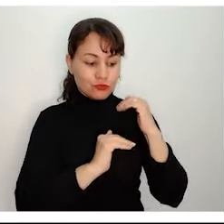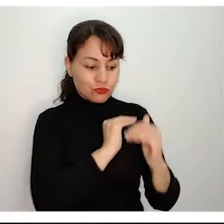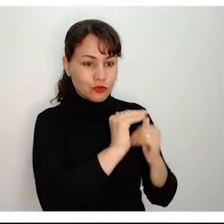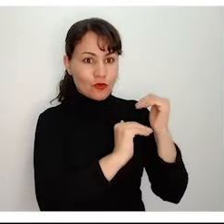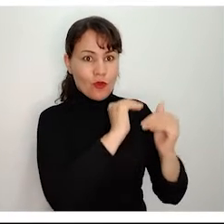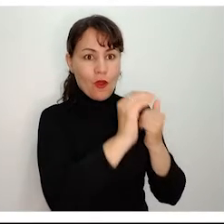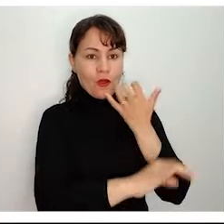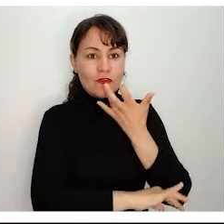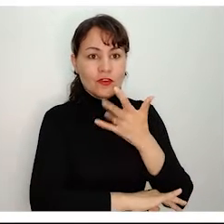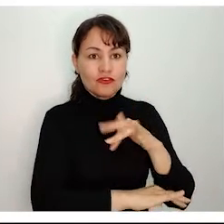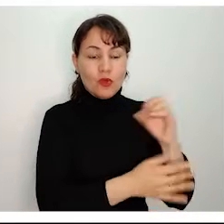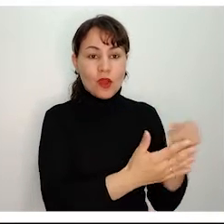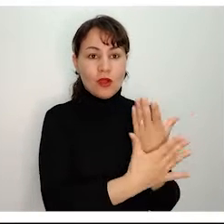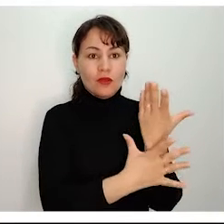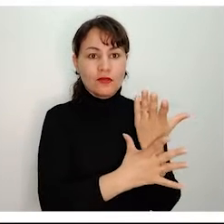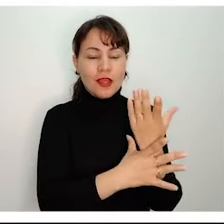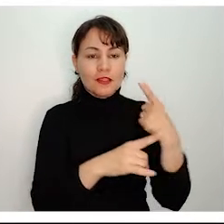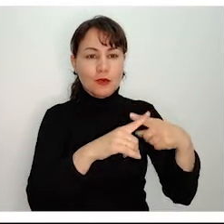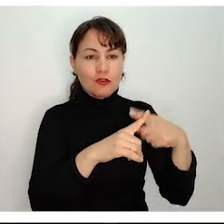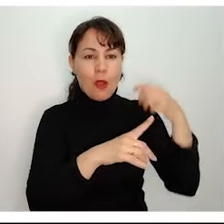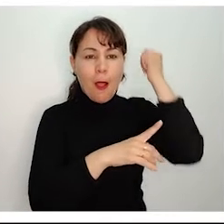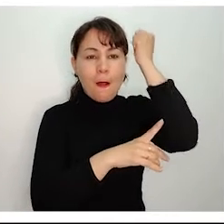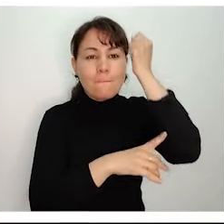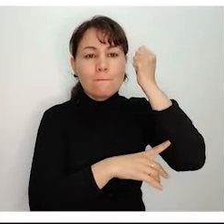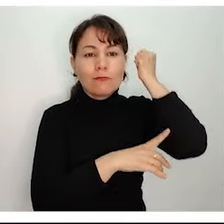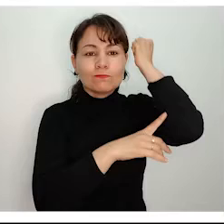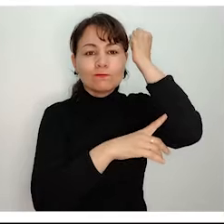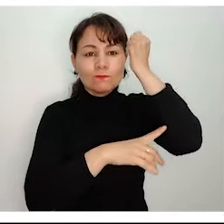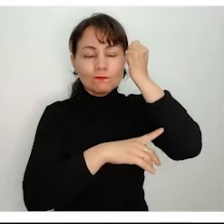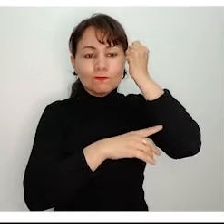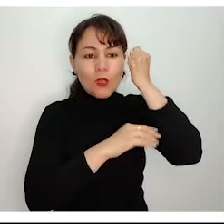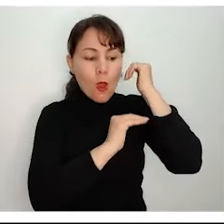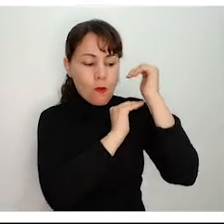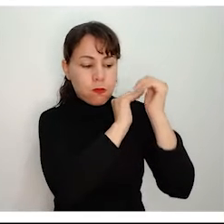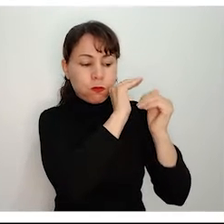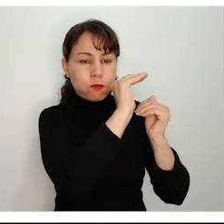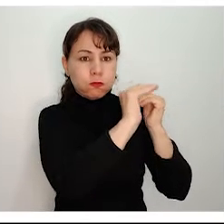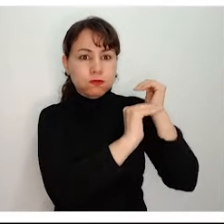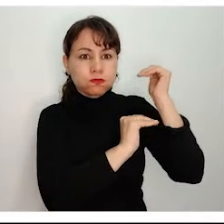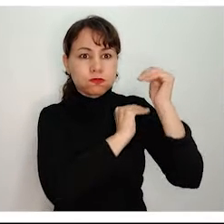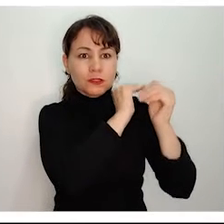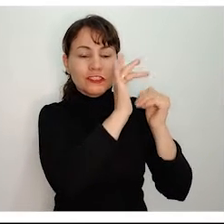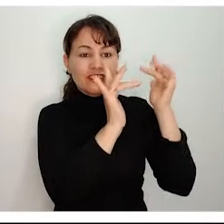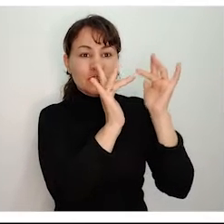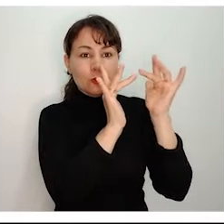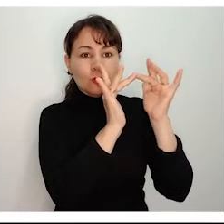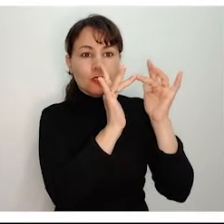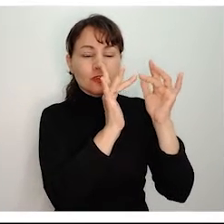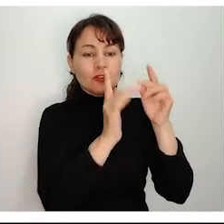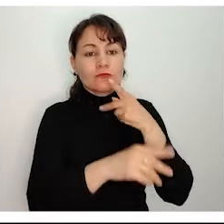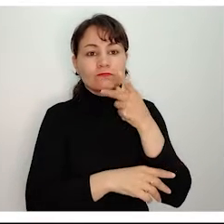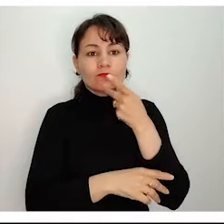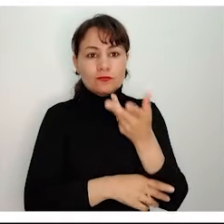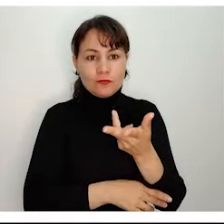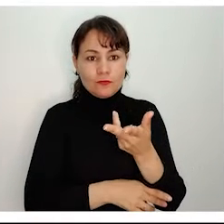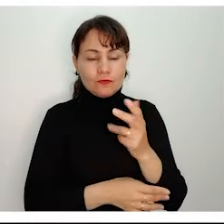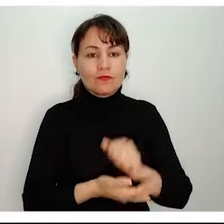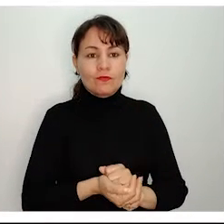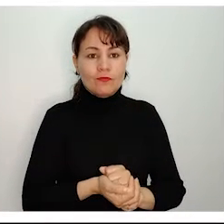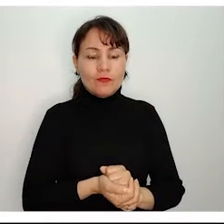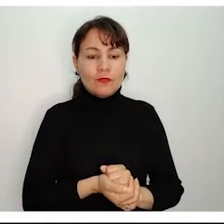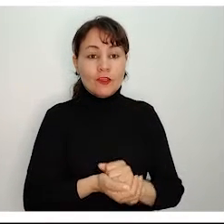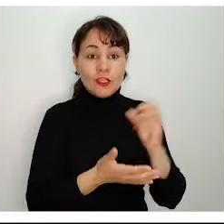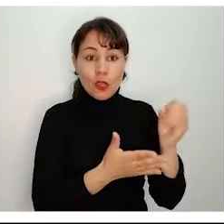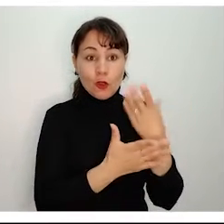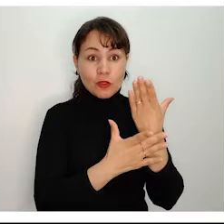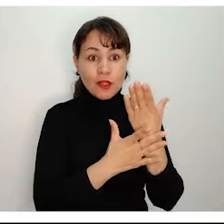desenvolvimento infantil, eles acontecem por causa do amadurecimento progressivo dessas conexões que nós estamos